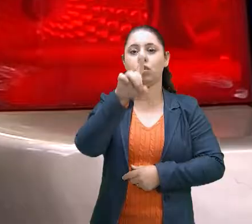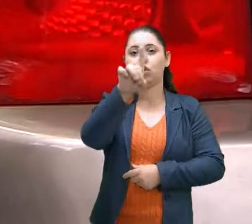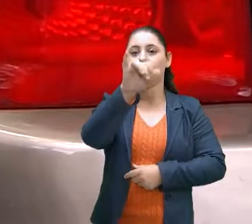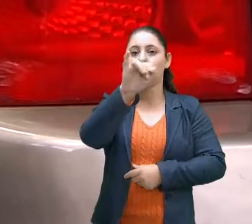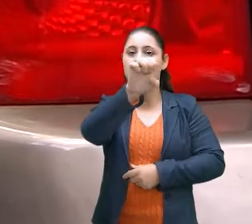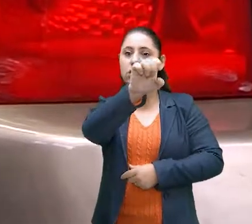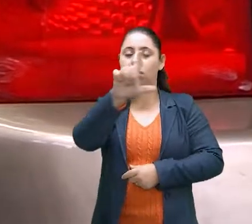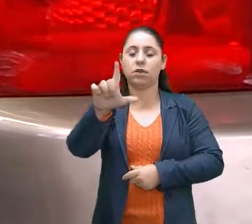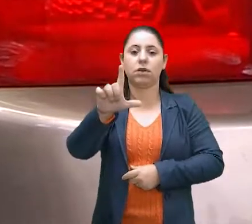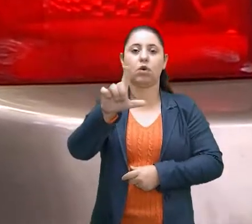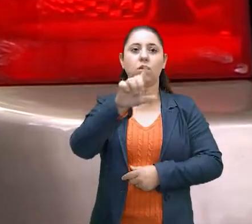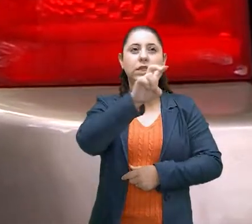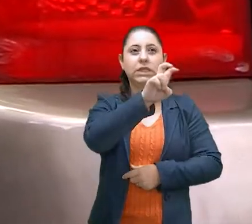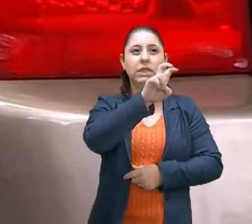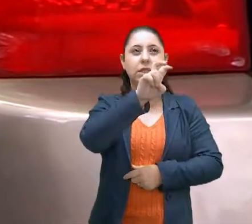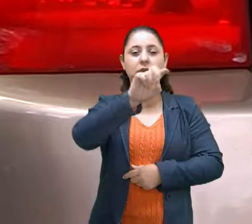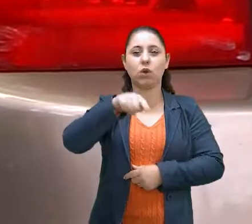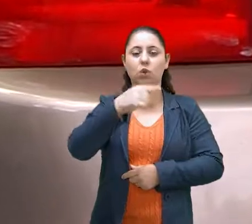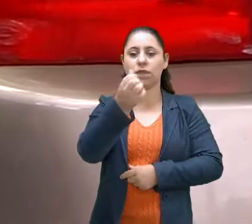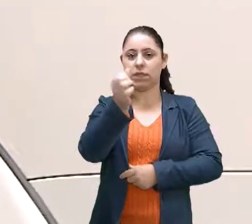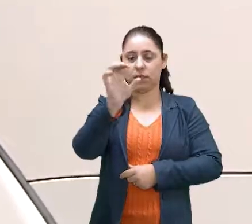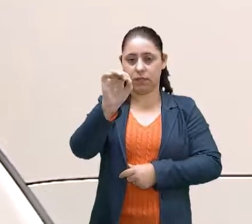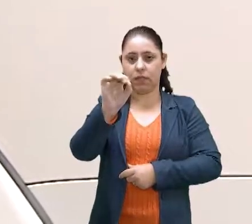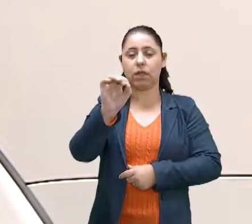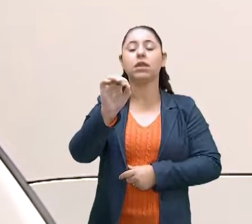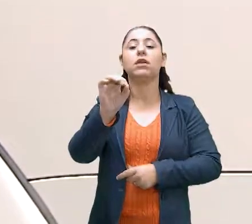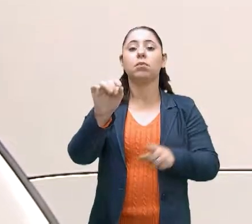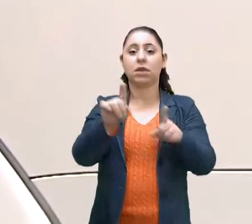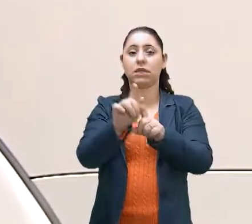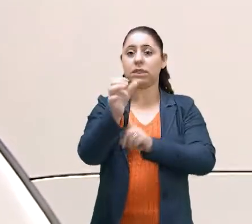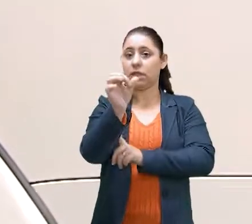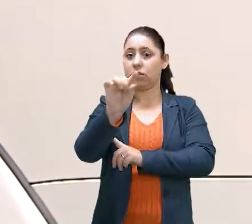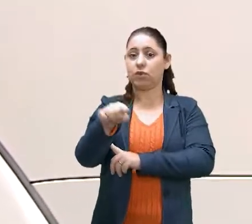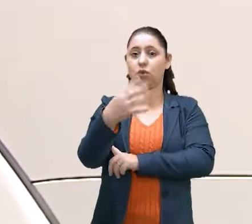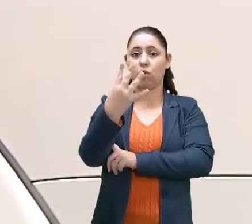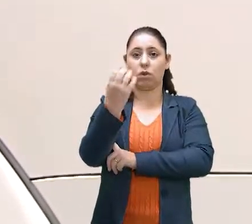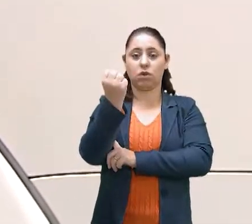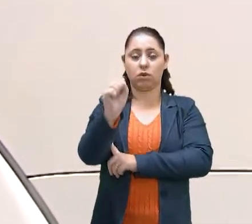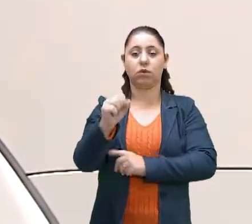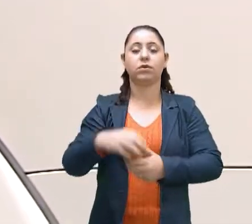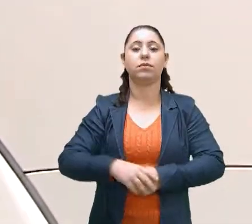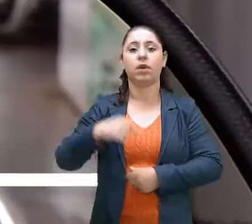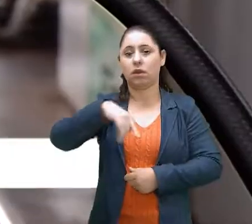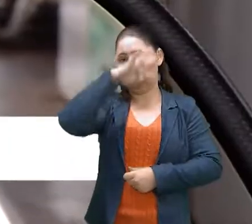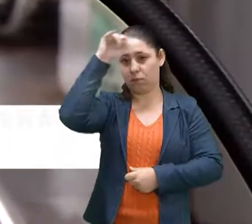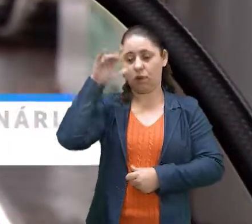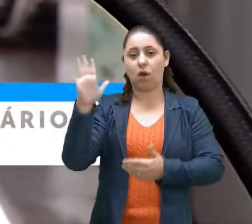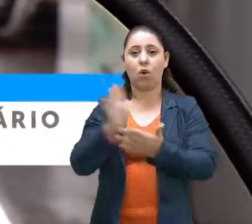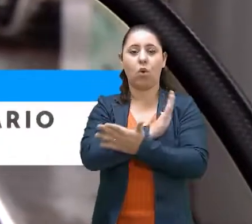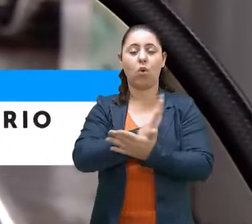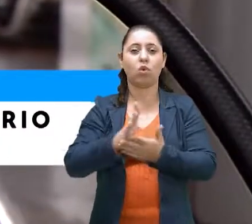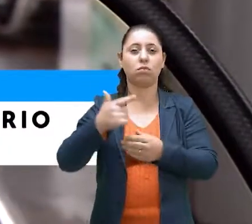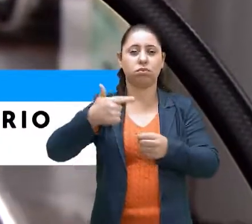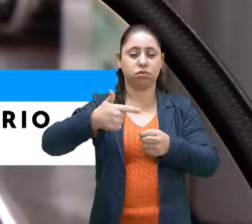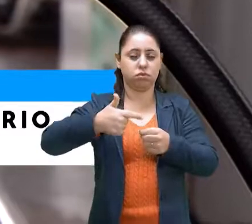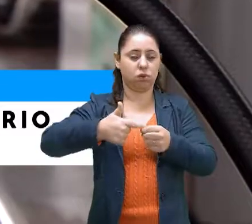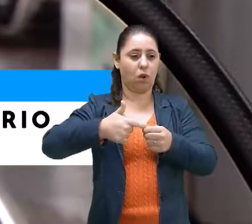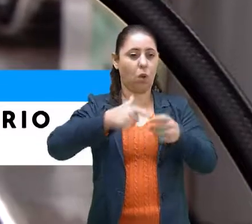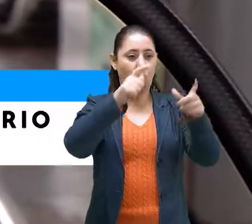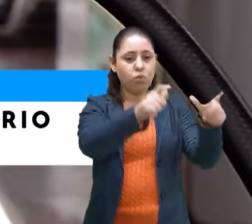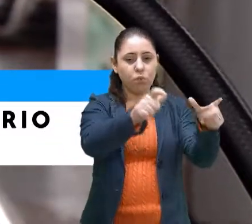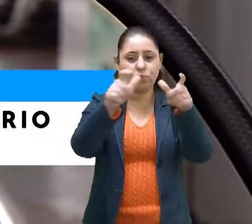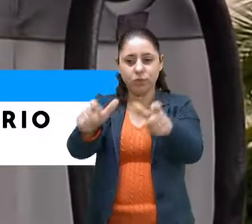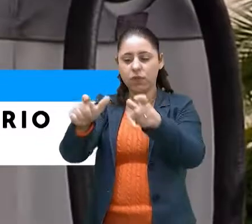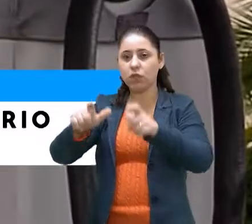litro. Já o diesel pode ir de R$ 5,60 para R$ 6,48 o litro. Na capital sul-mato-grossense, alguns